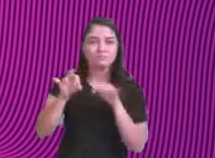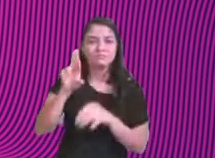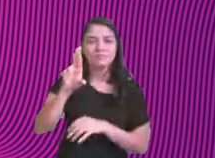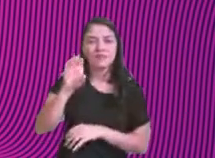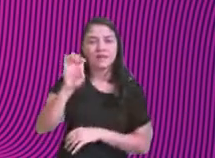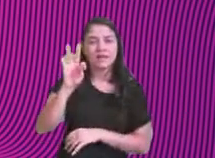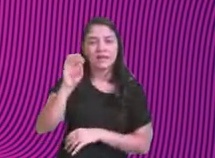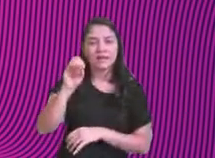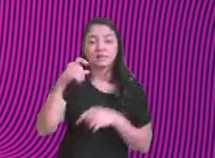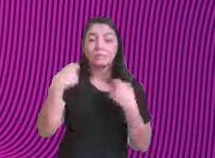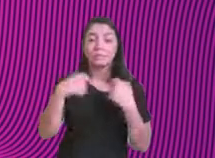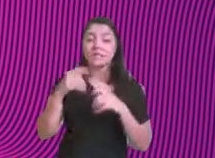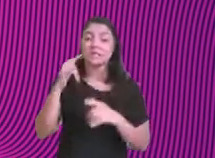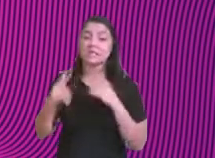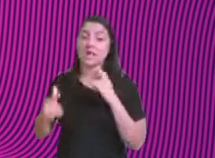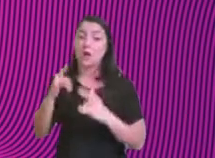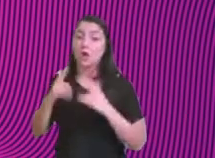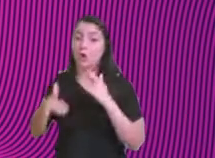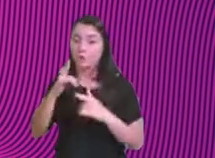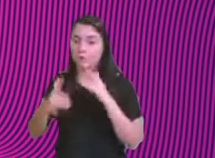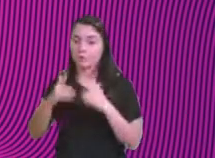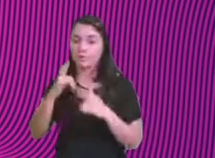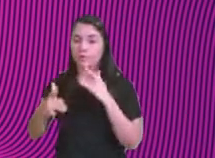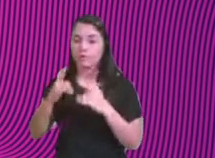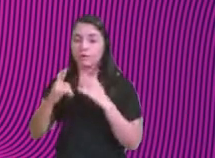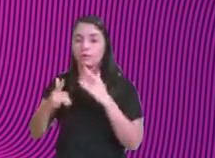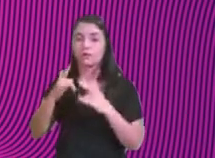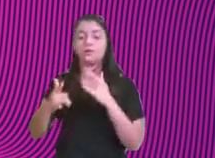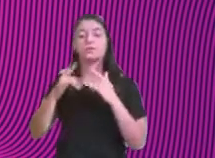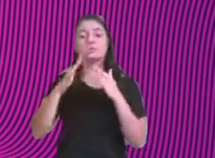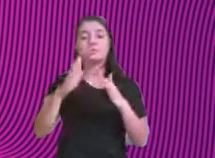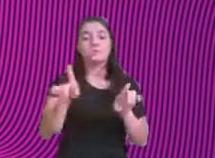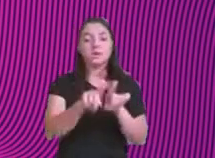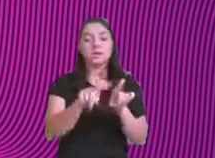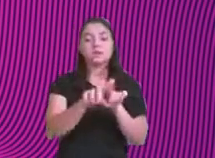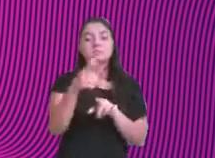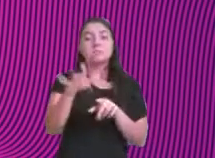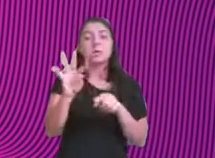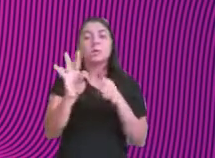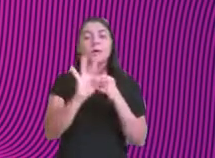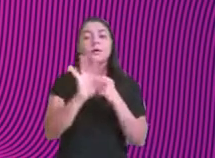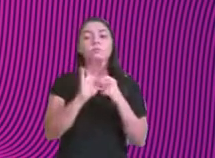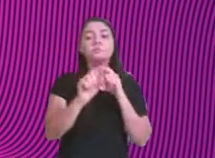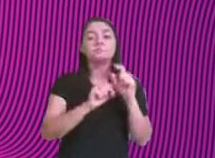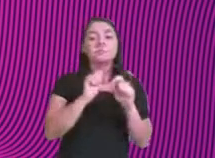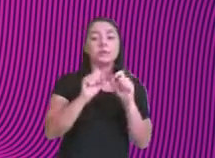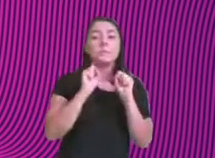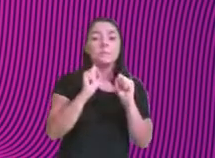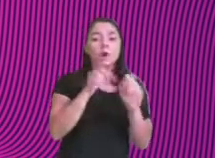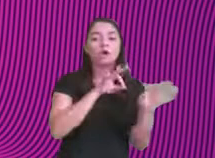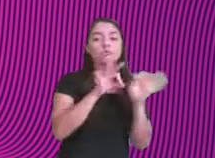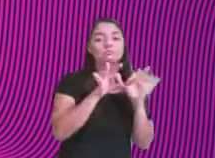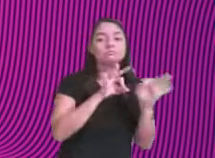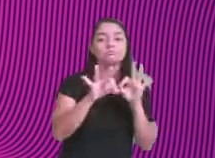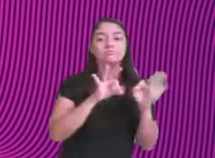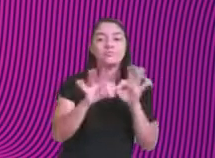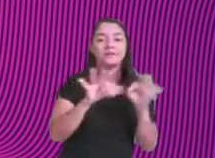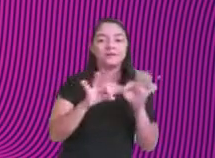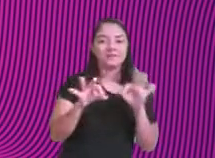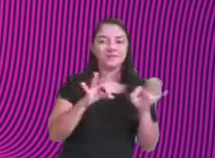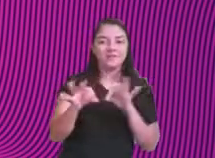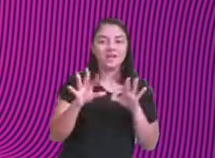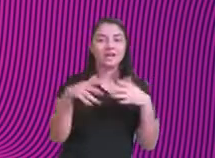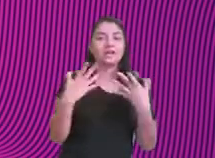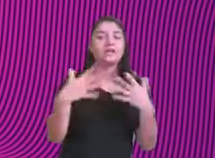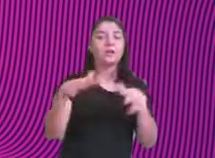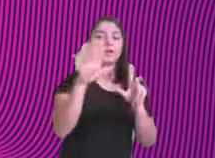além da robótica, alguma gama de técnicas que ele possa planejar. Primeiro, baseado nos exames de